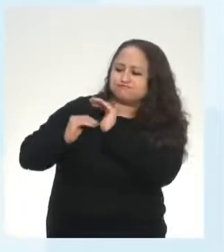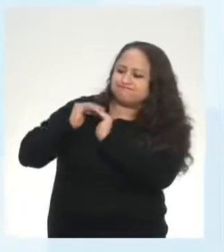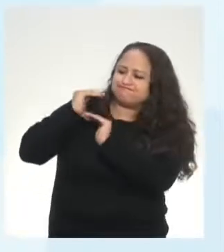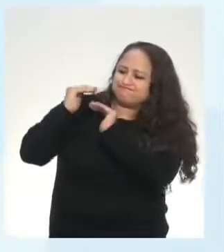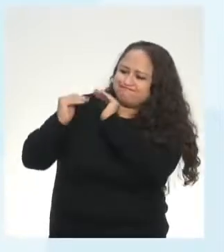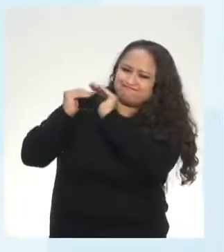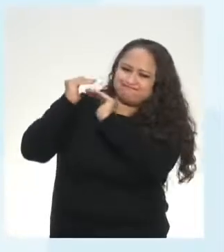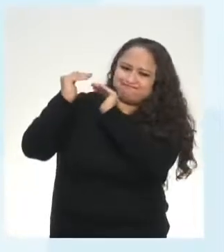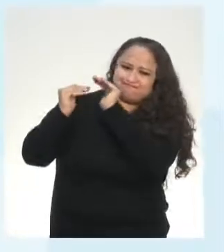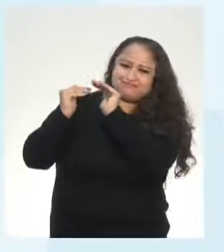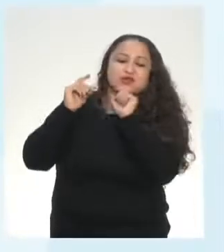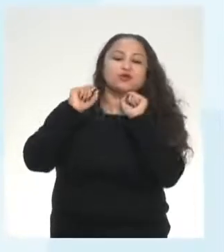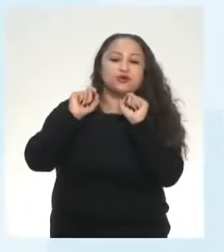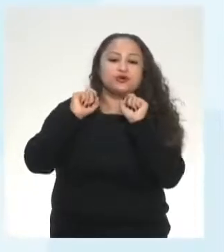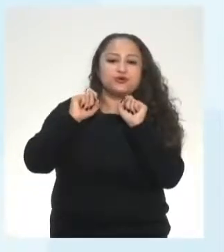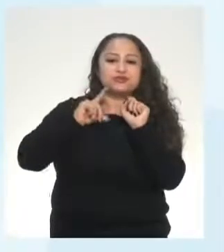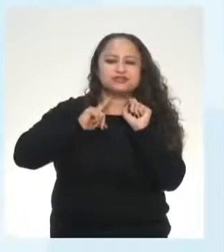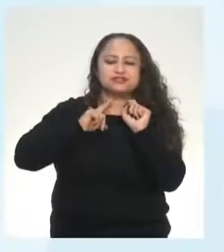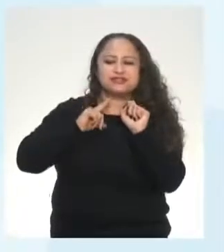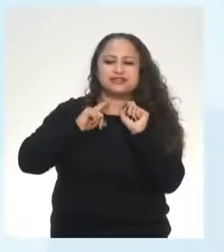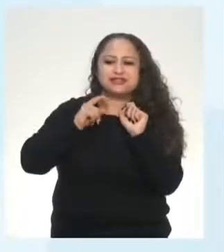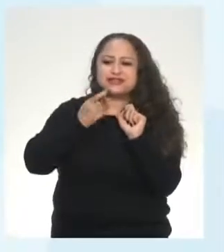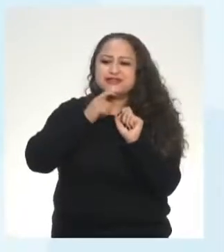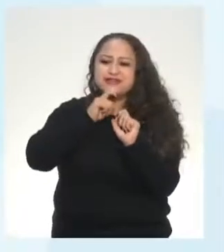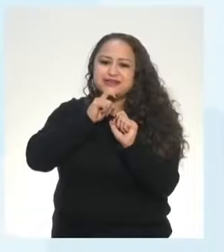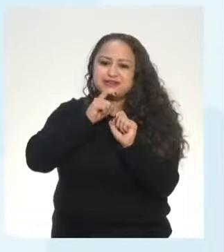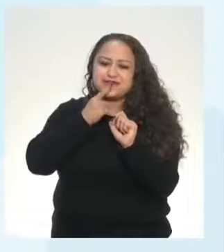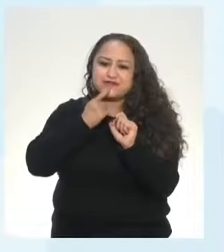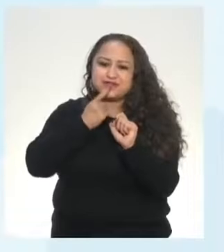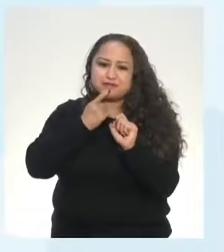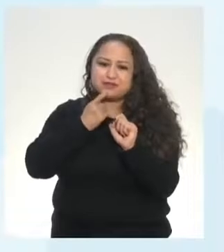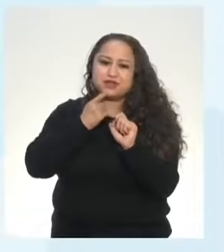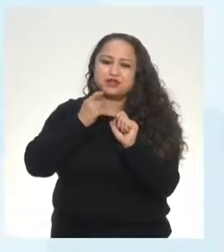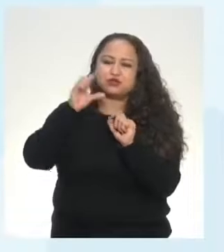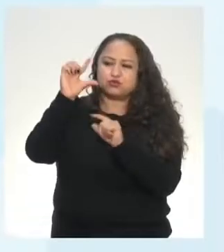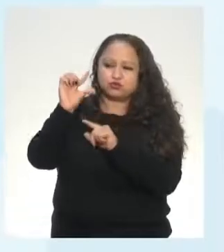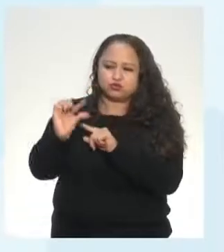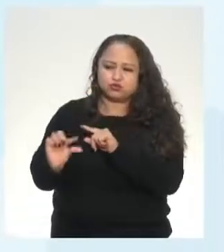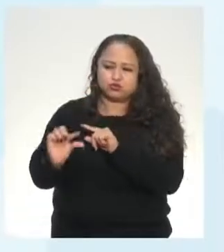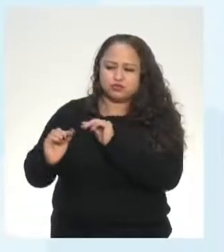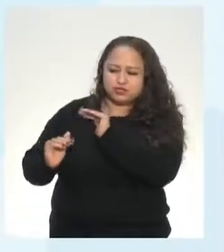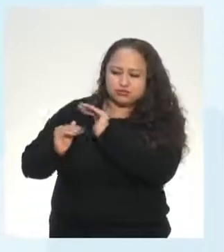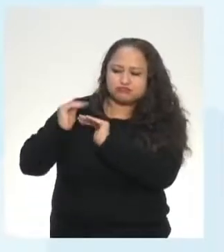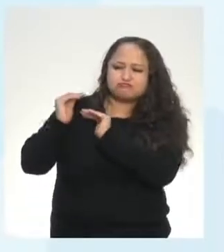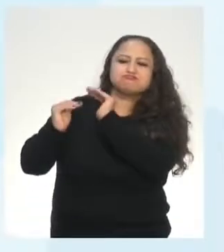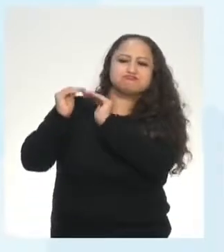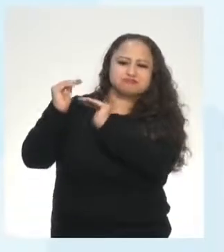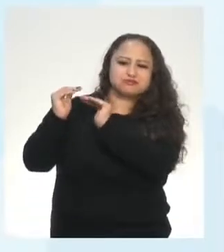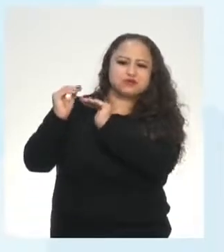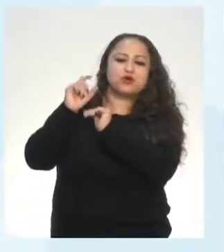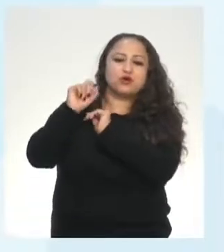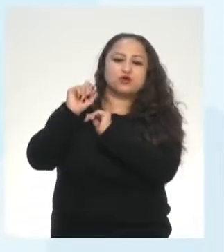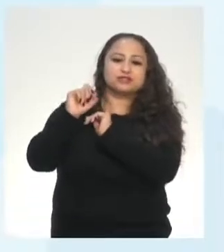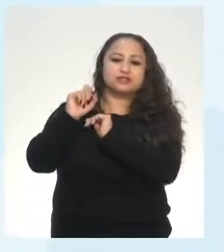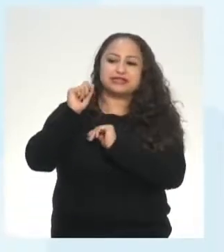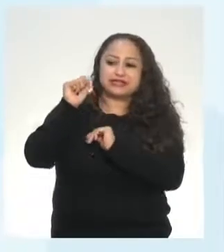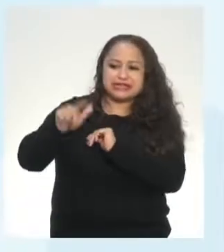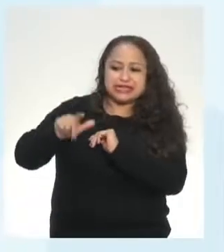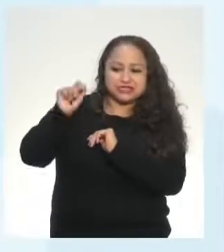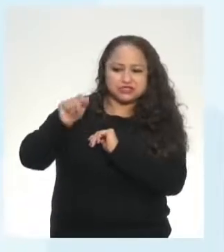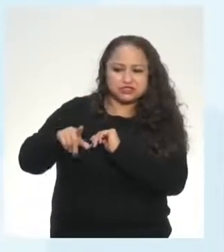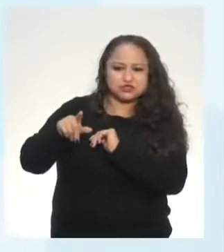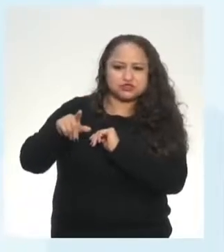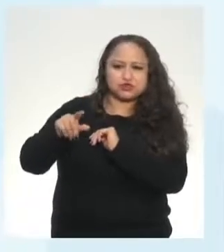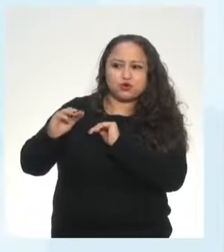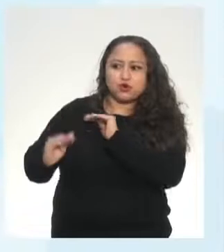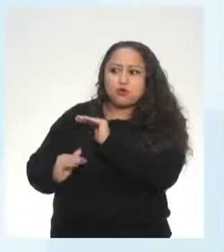vermelho são os países menos desenvolvidos. E o que está em azul são países aí mais desenvolvidos.